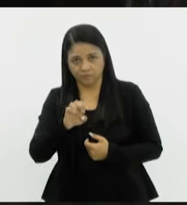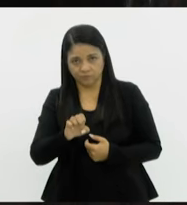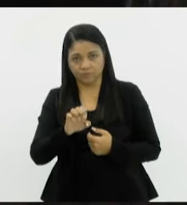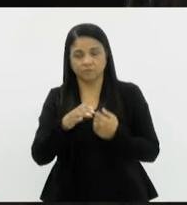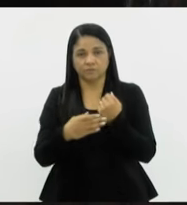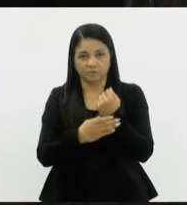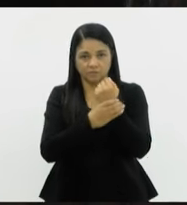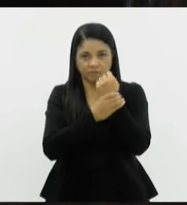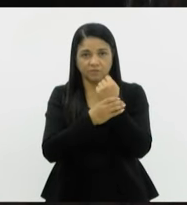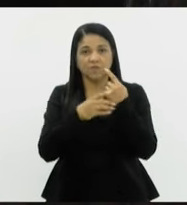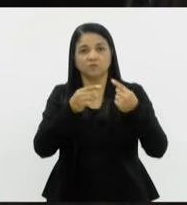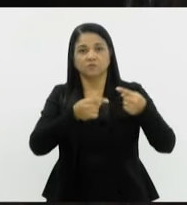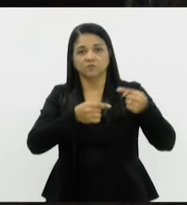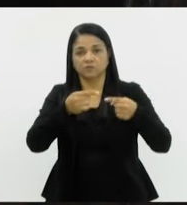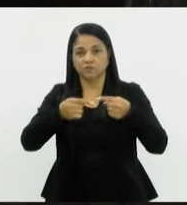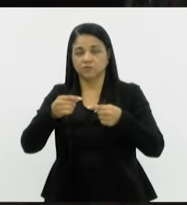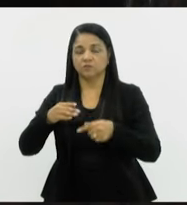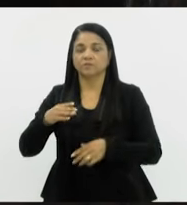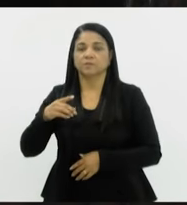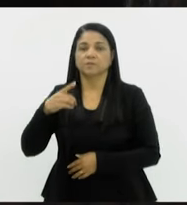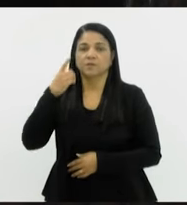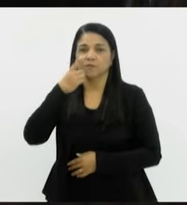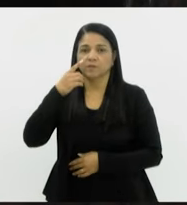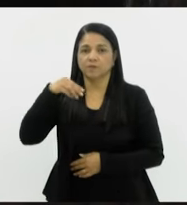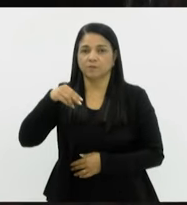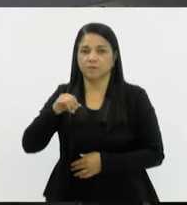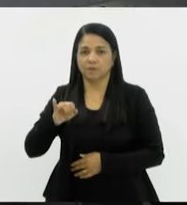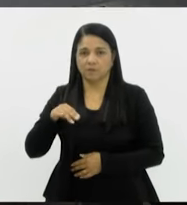para discutir o deputado Carlos Mink.